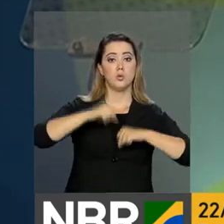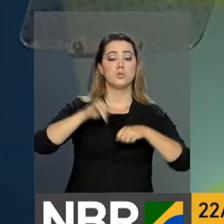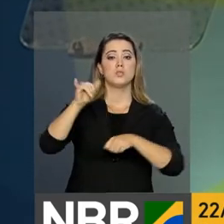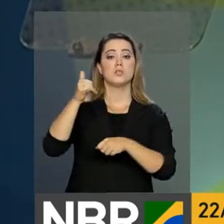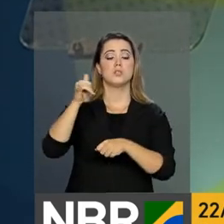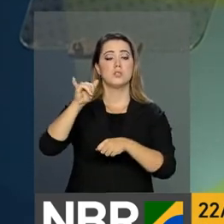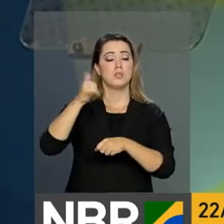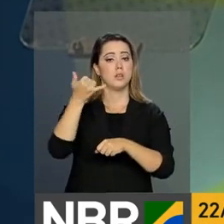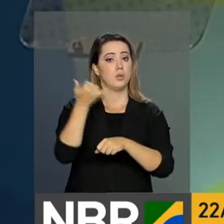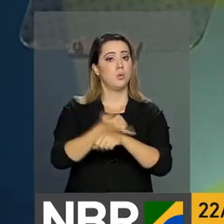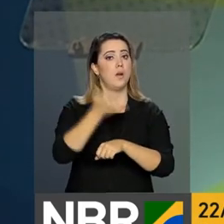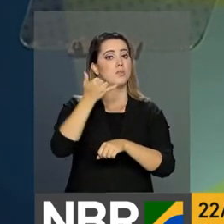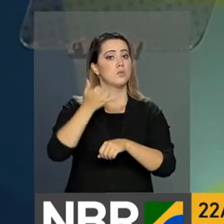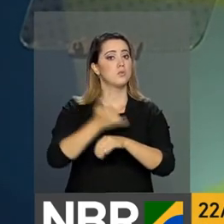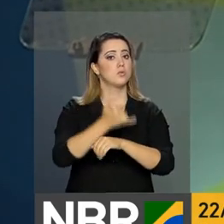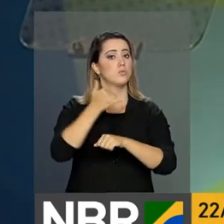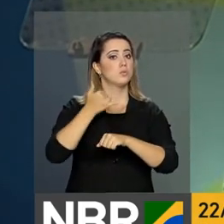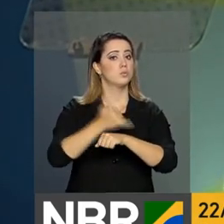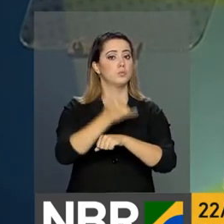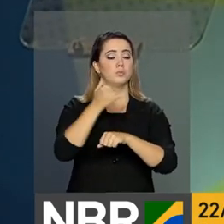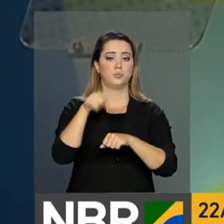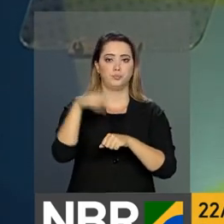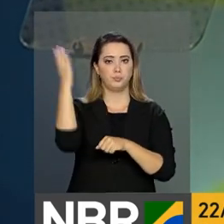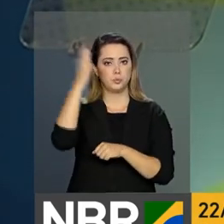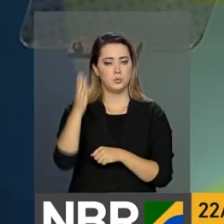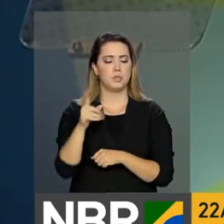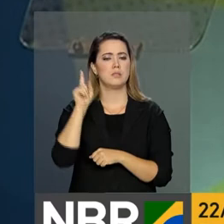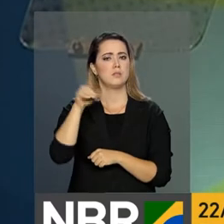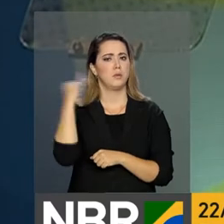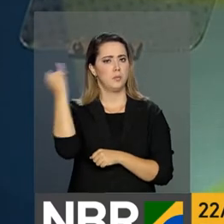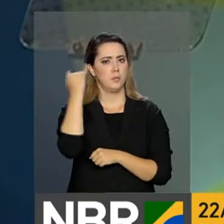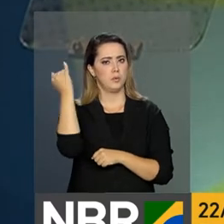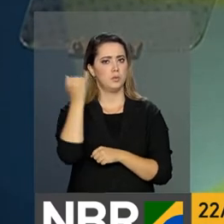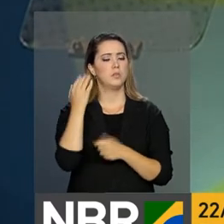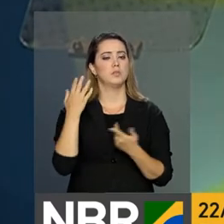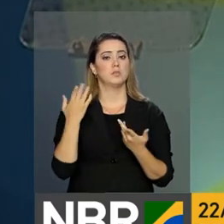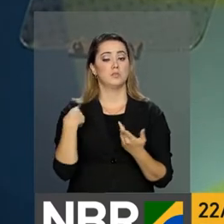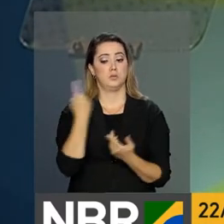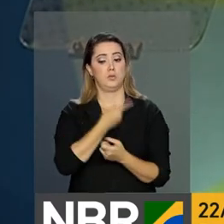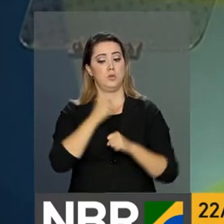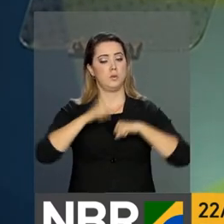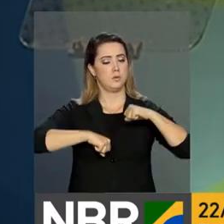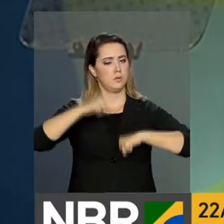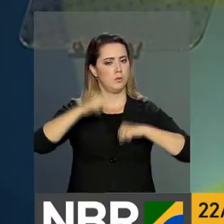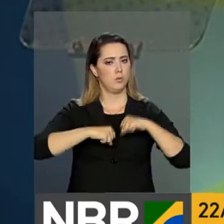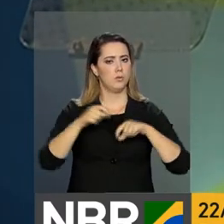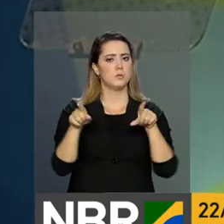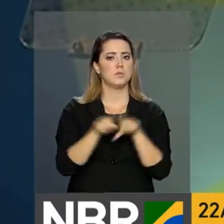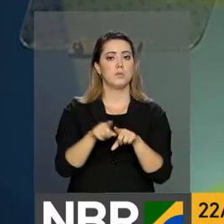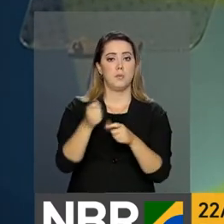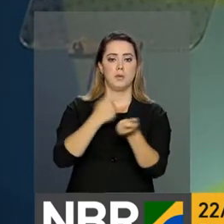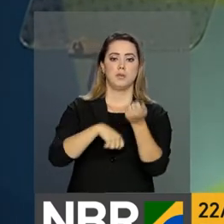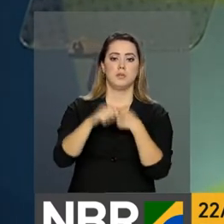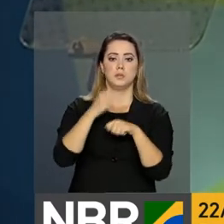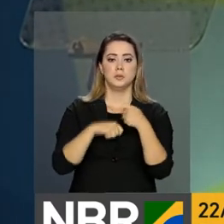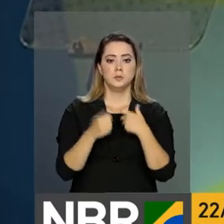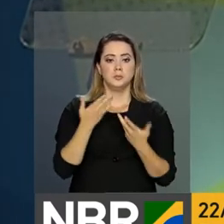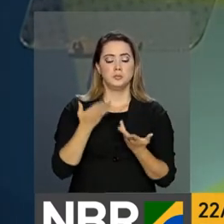Brasil, o papel central que tem na nossa indústria e na nossa economia.